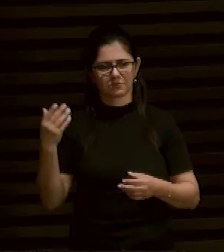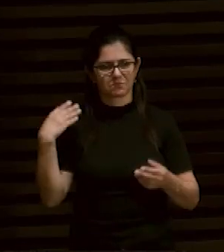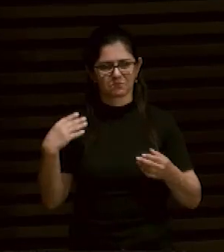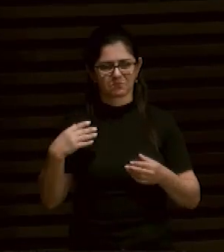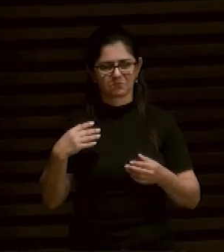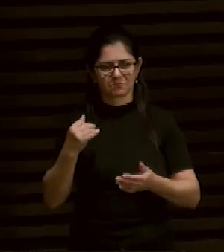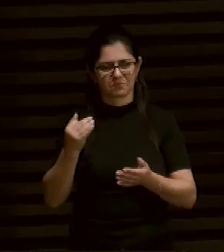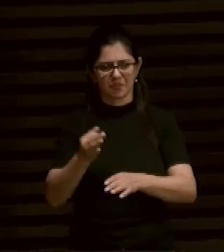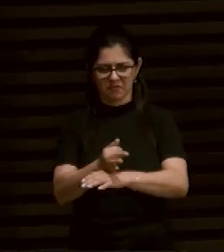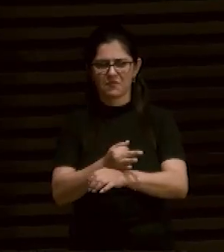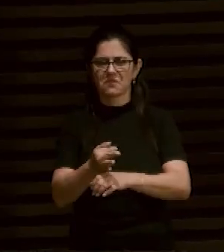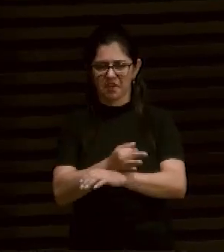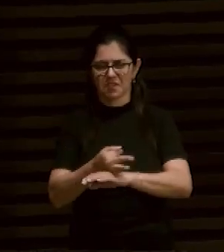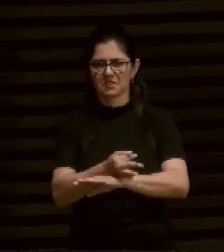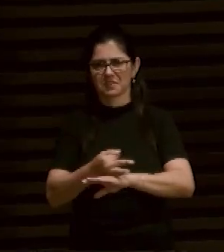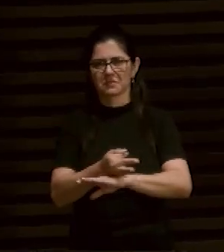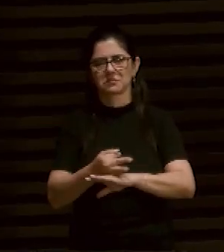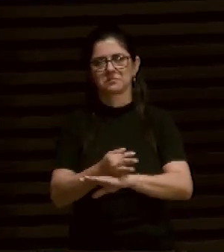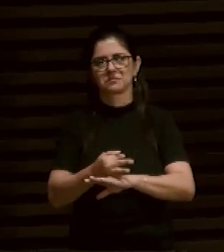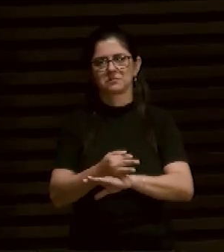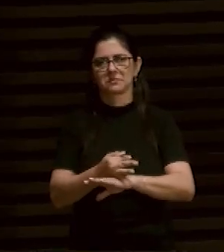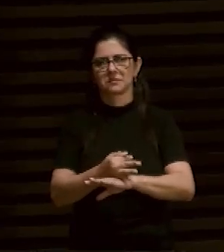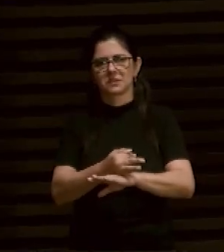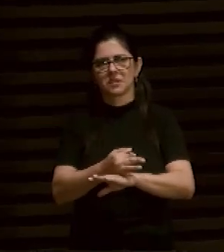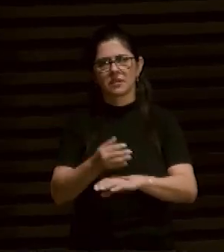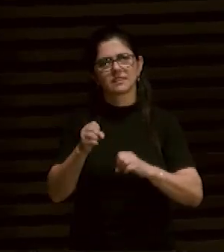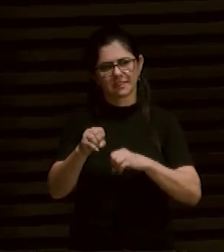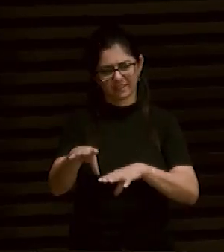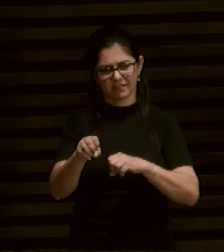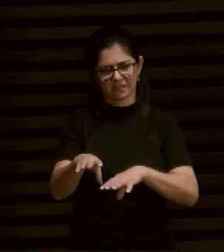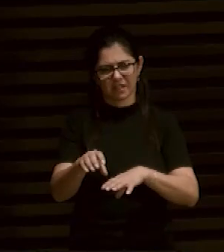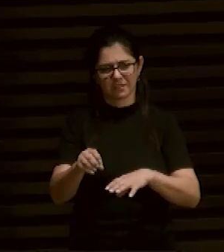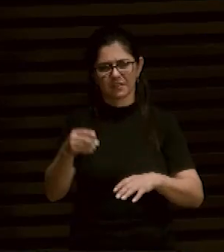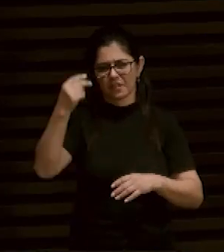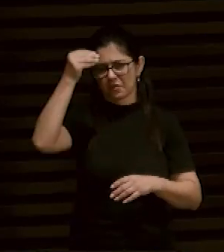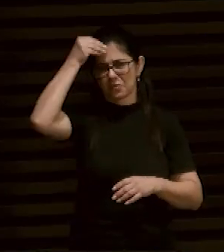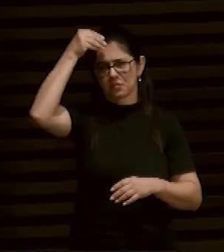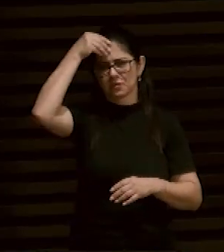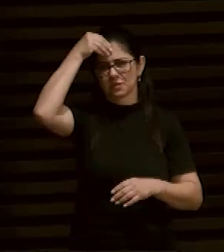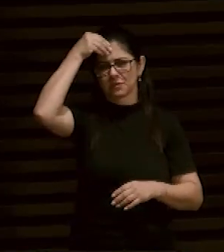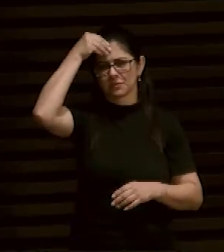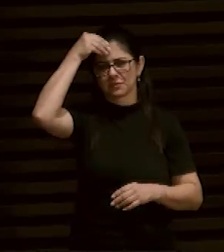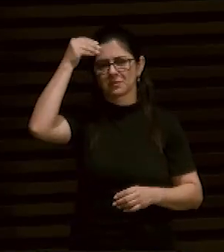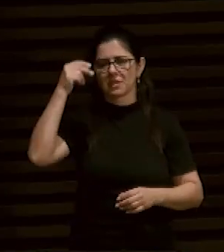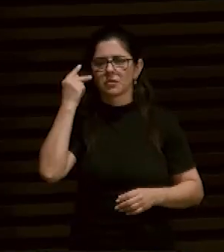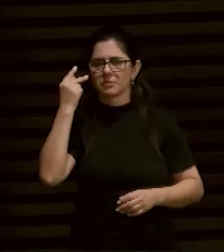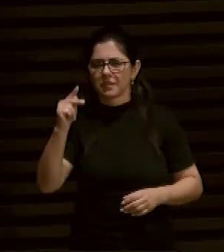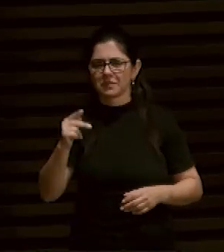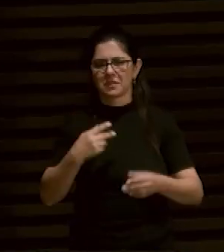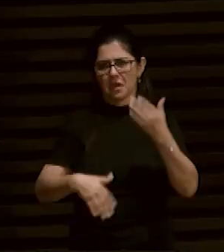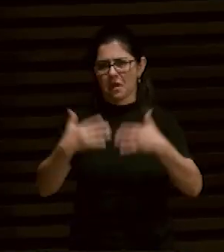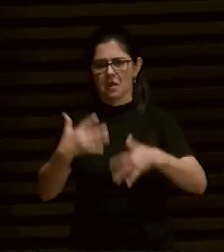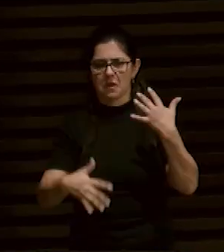Lindo, uma brincadeira, e ele começa a ensinar o seu sobrinho sobre como que ele tem que atrapalhar os seres humanos a, de alguma